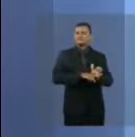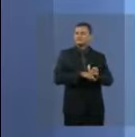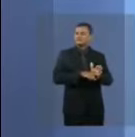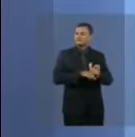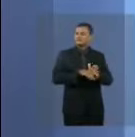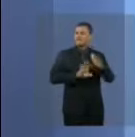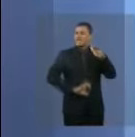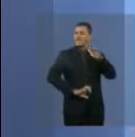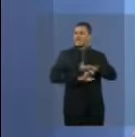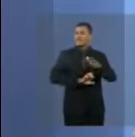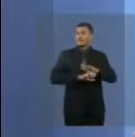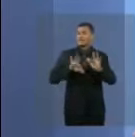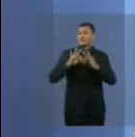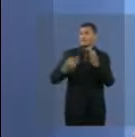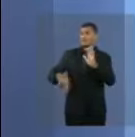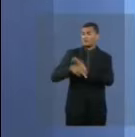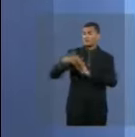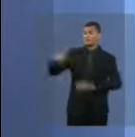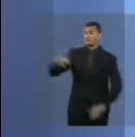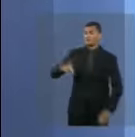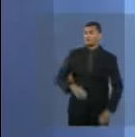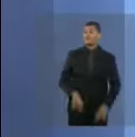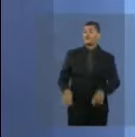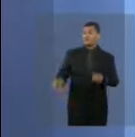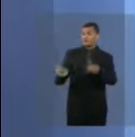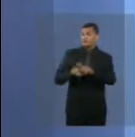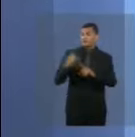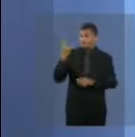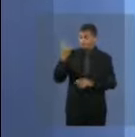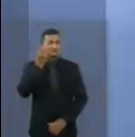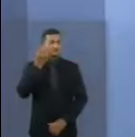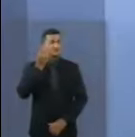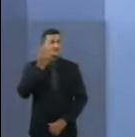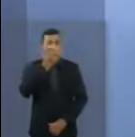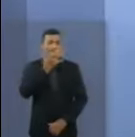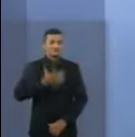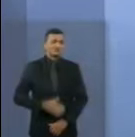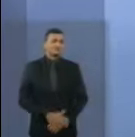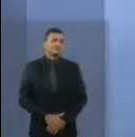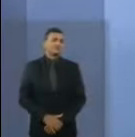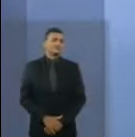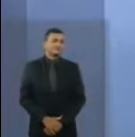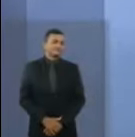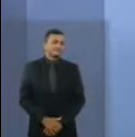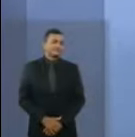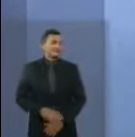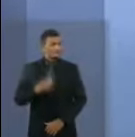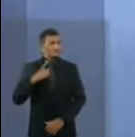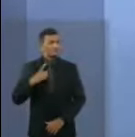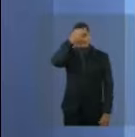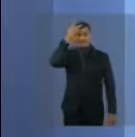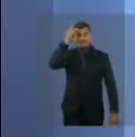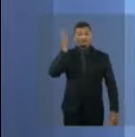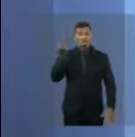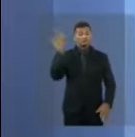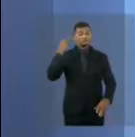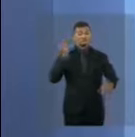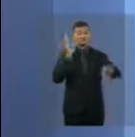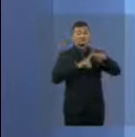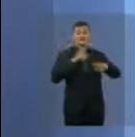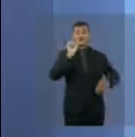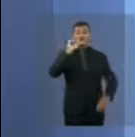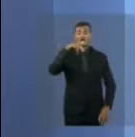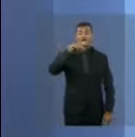inclusive empresas de familiares teus. E inclusive, dentre uma dessas empresas, o ex-prefeito de Anajatuba, que foi preso, Helder